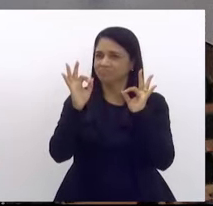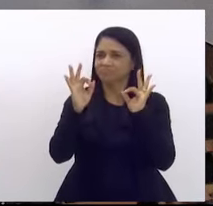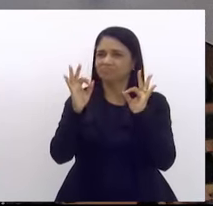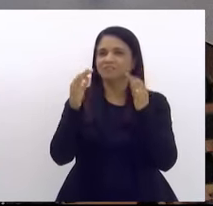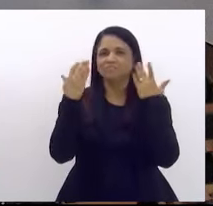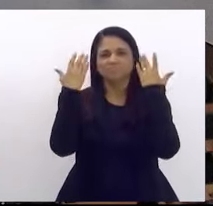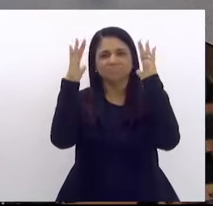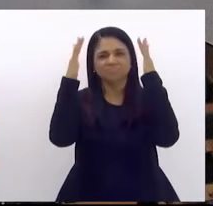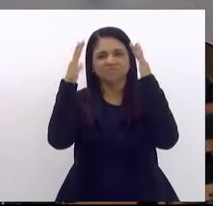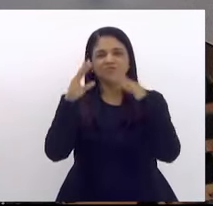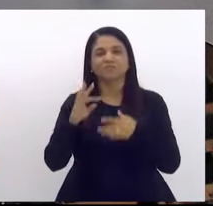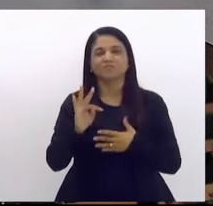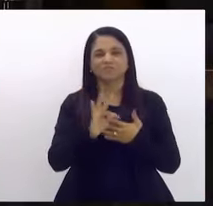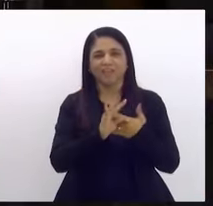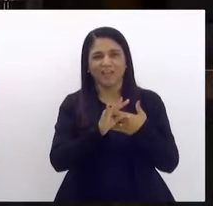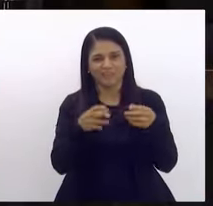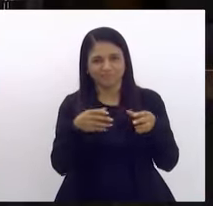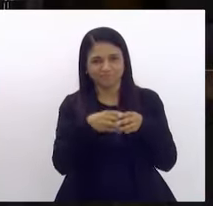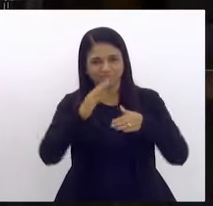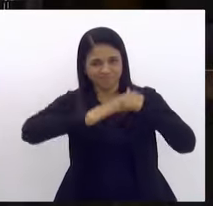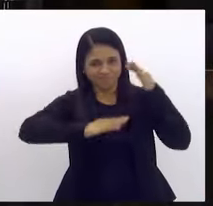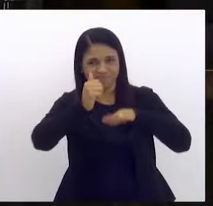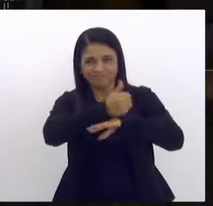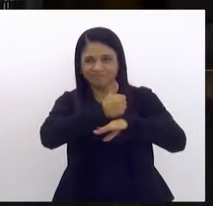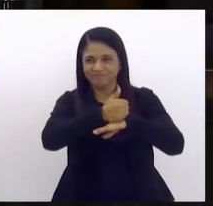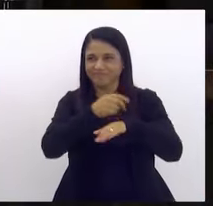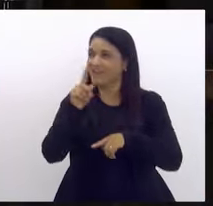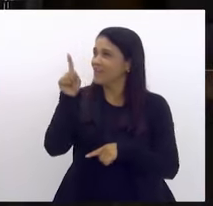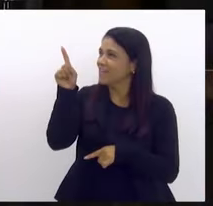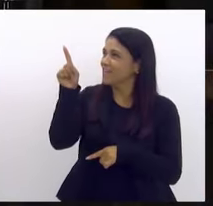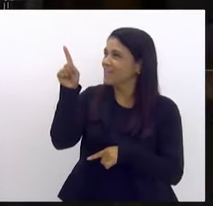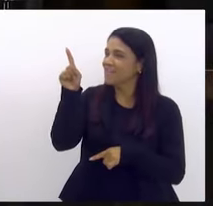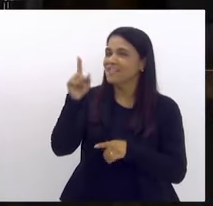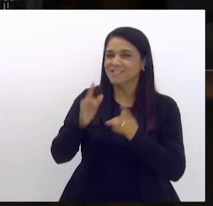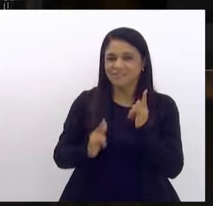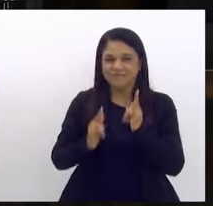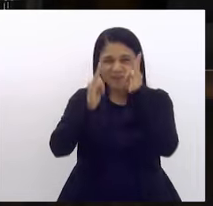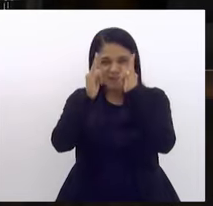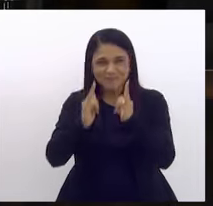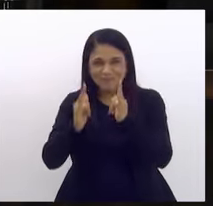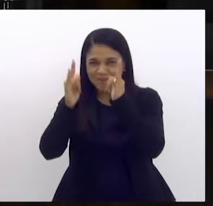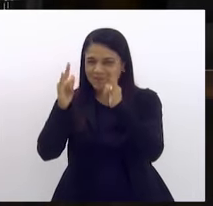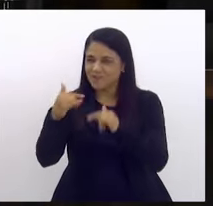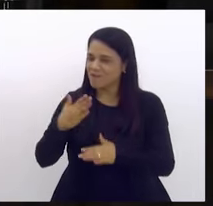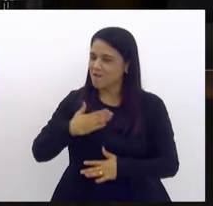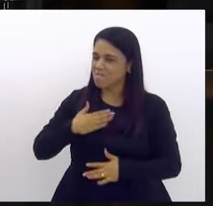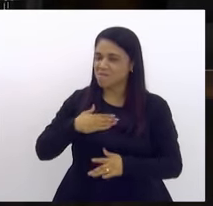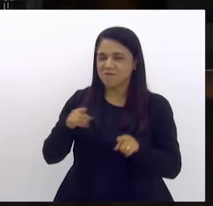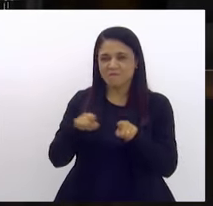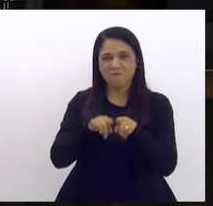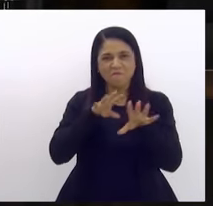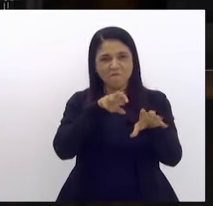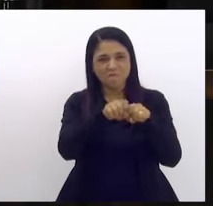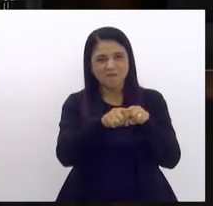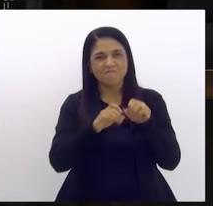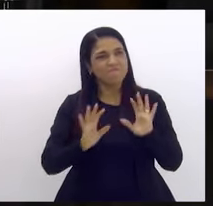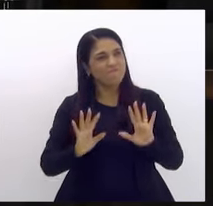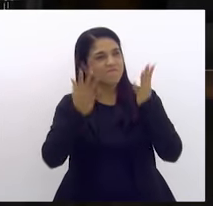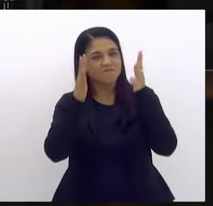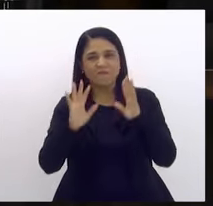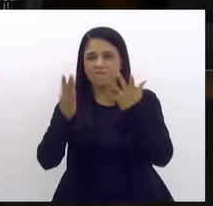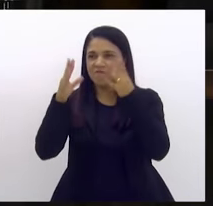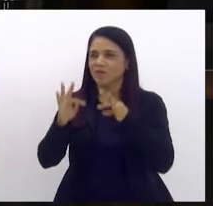os técnicos! Estou vendo ali, ó, técnico edificações, que é a minha categoria também, mas viva todos os